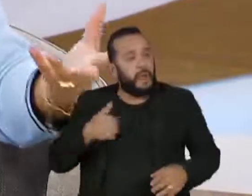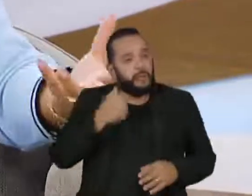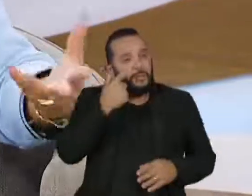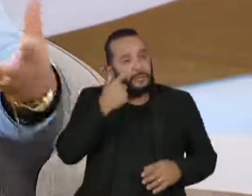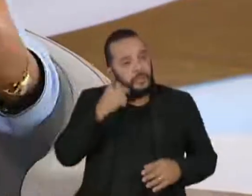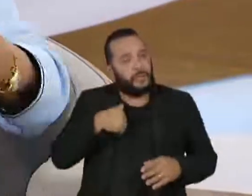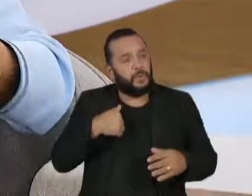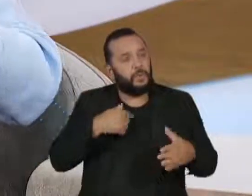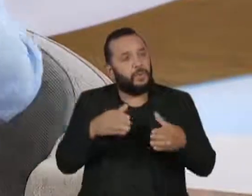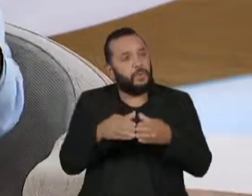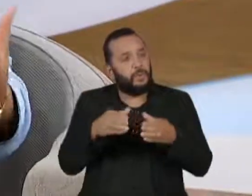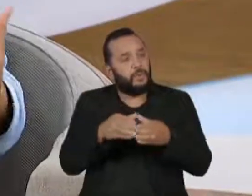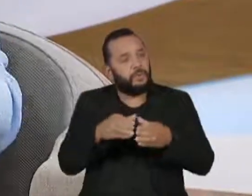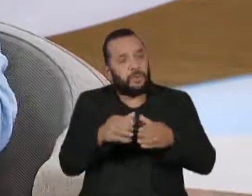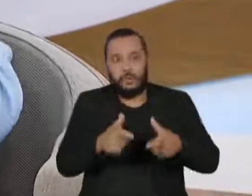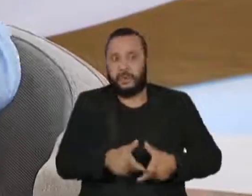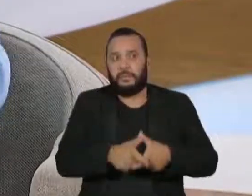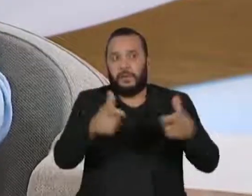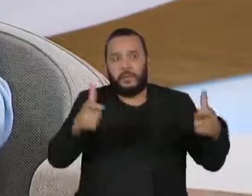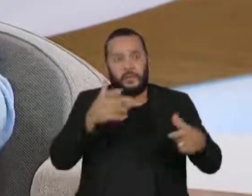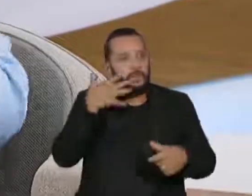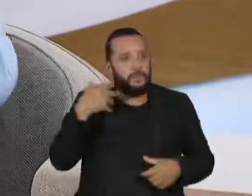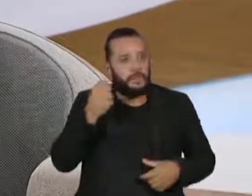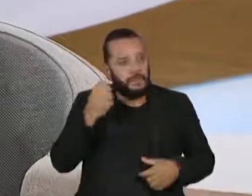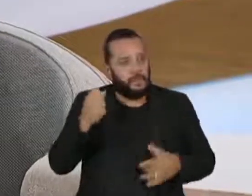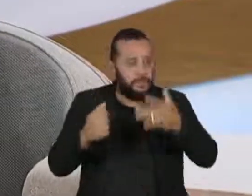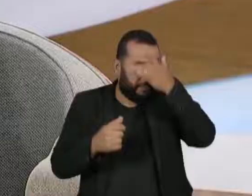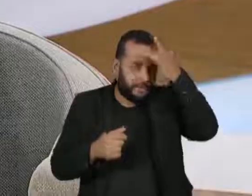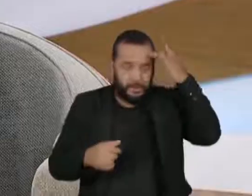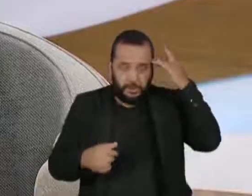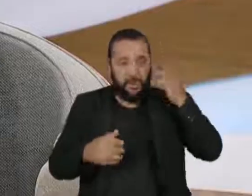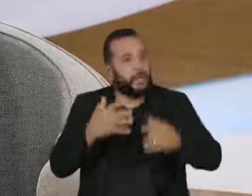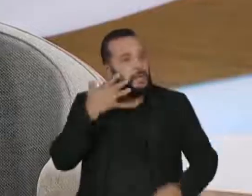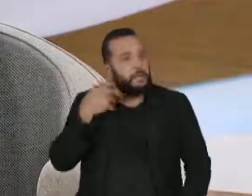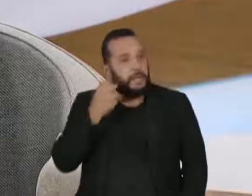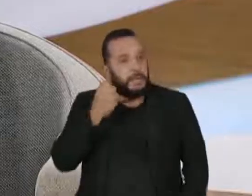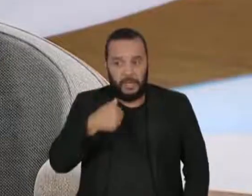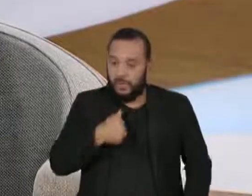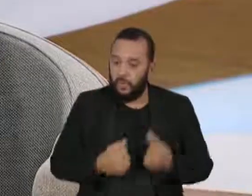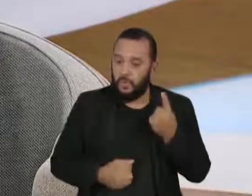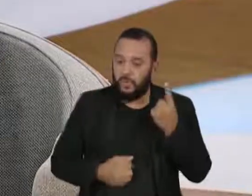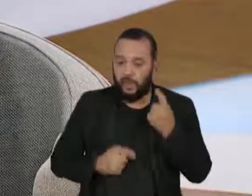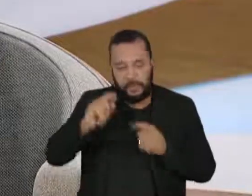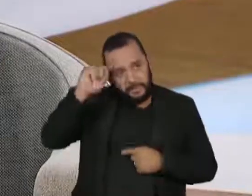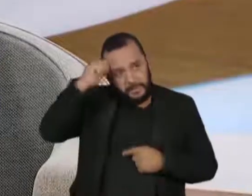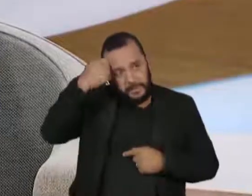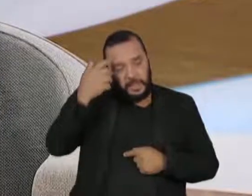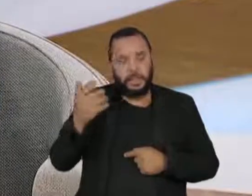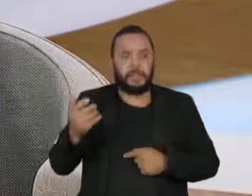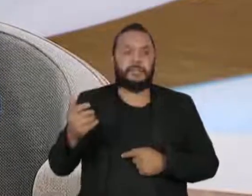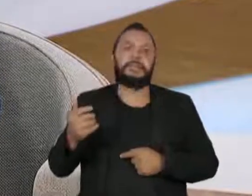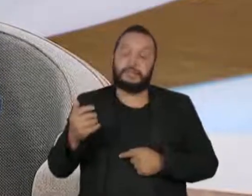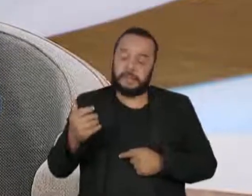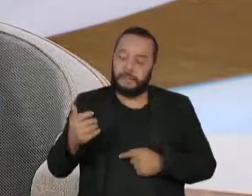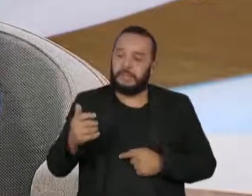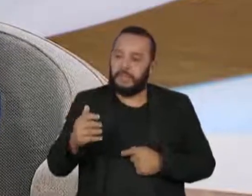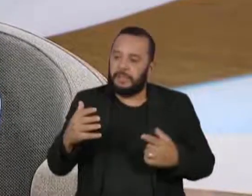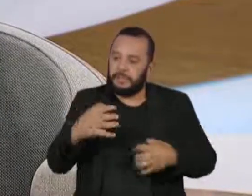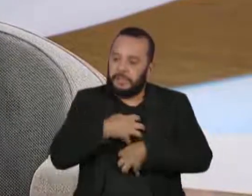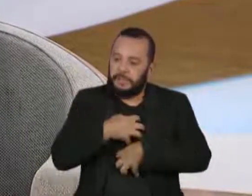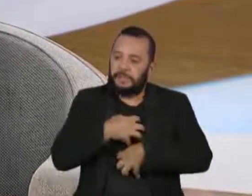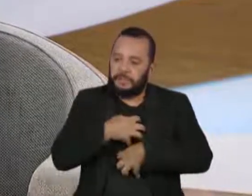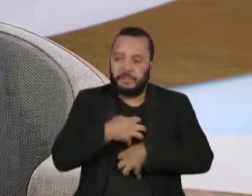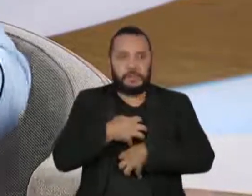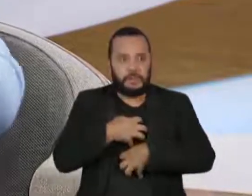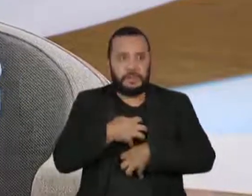grupos majoritariamente brancos, de pessoas brancas, onde eu era a única preta. Isso tem uma consequência muito